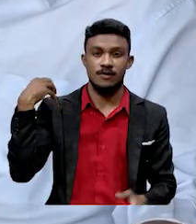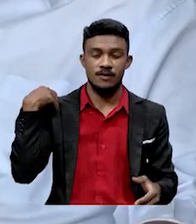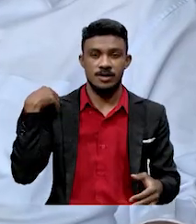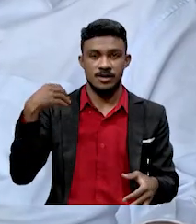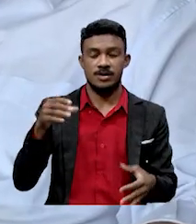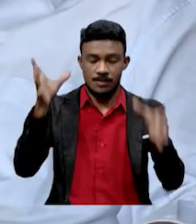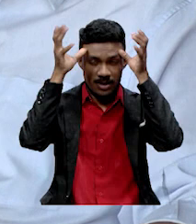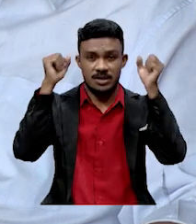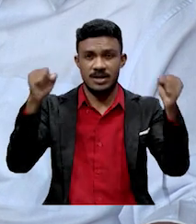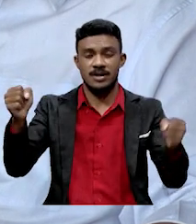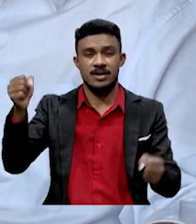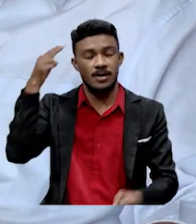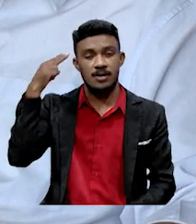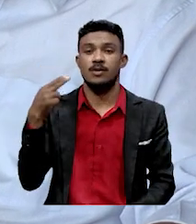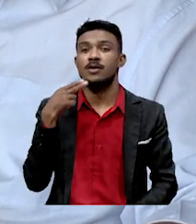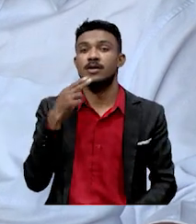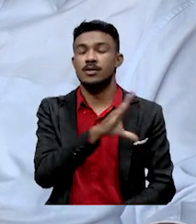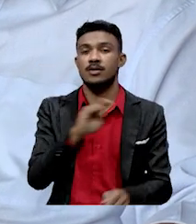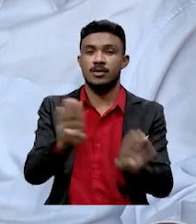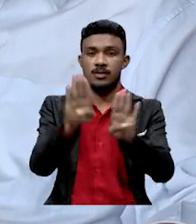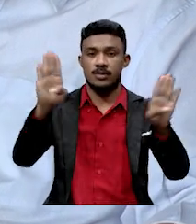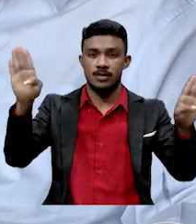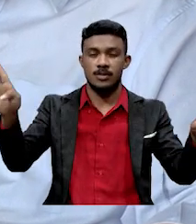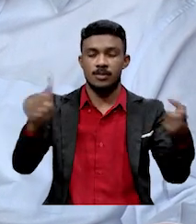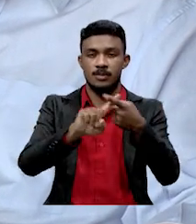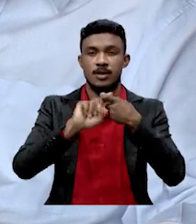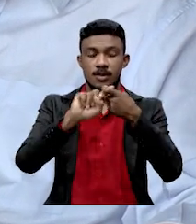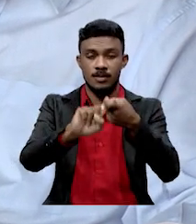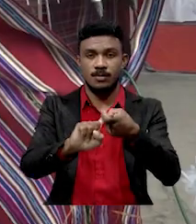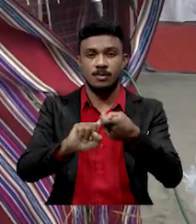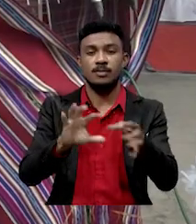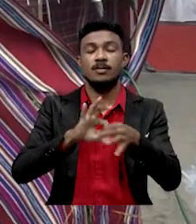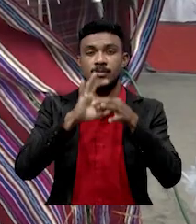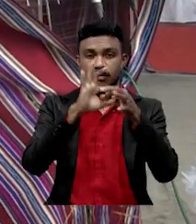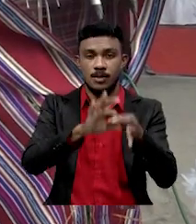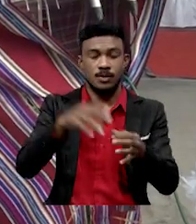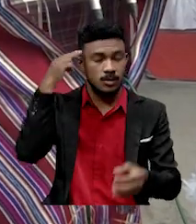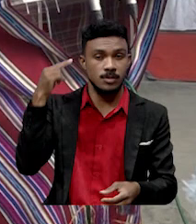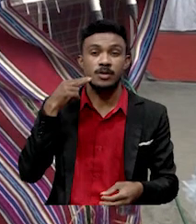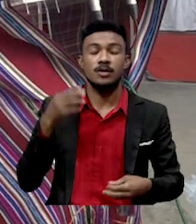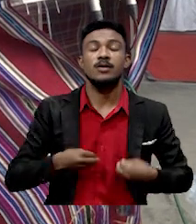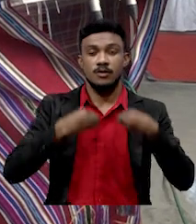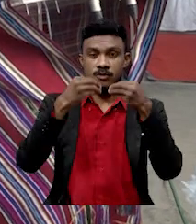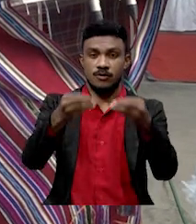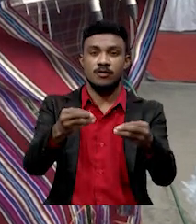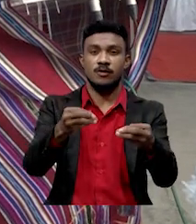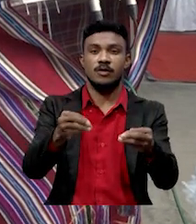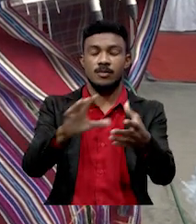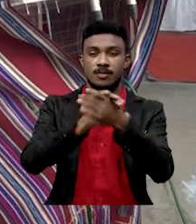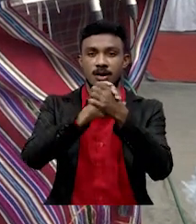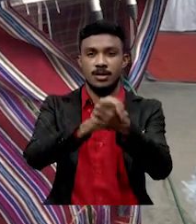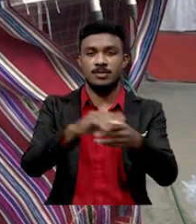eleito José Ramos Horta, no mos encerramento equipa sucesso José Ramos Horta, hato parabéns ba povo eleitor xira nebe ma contribuir ba